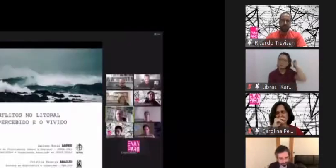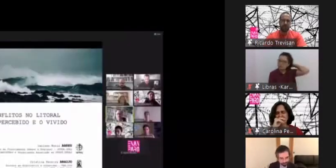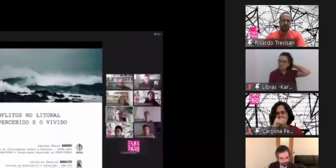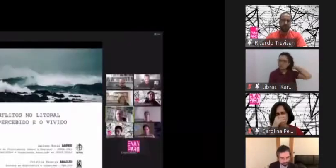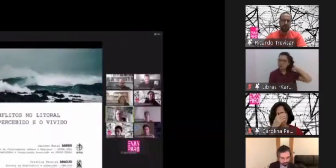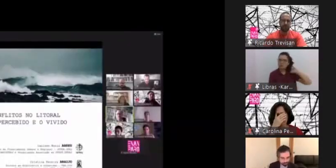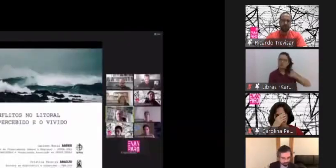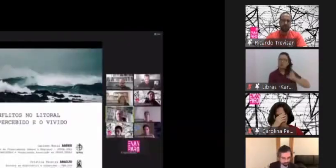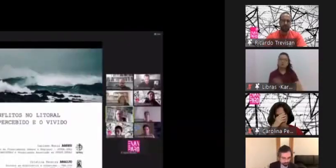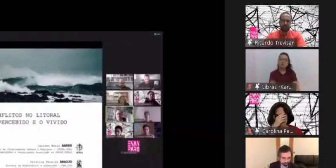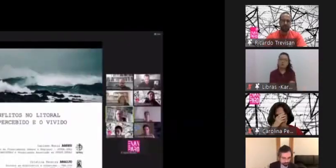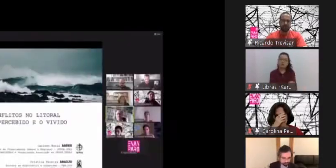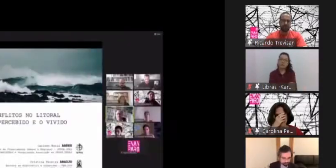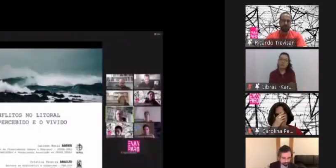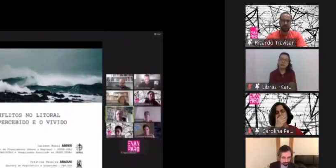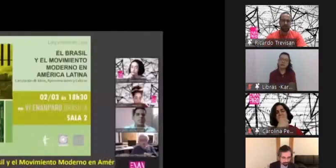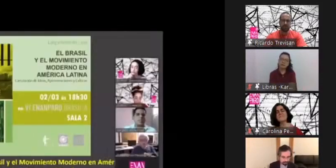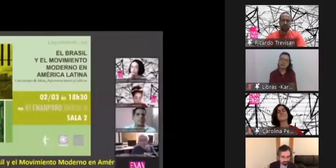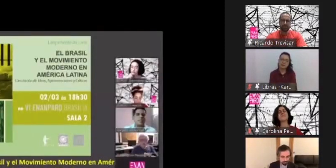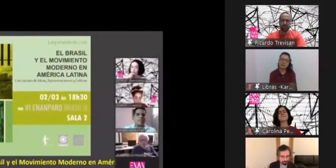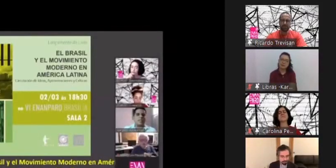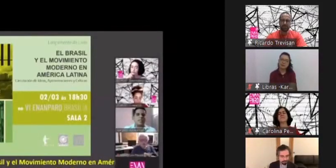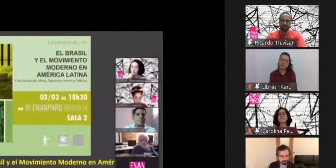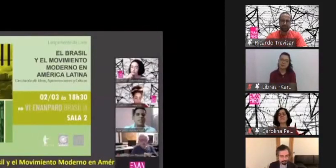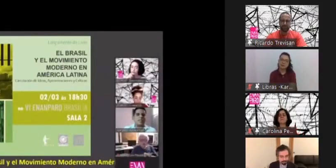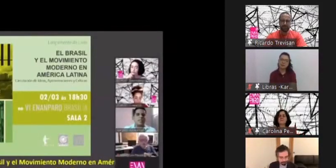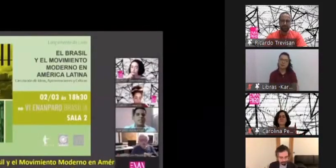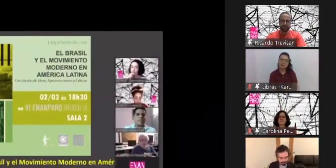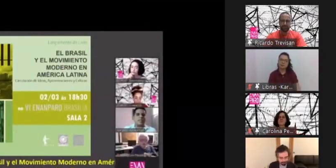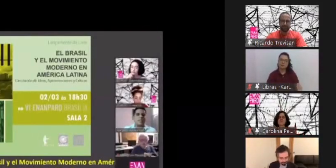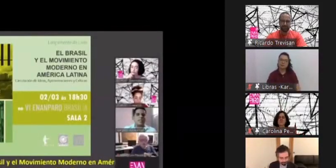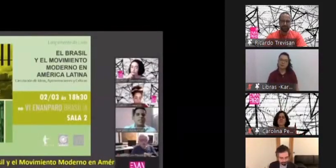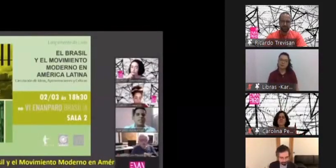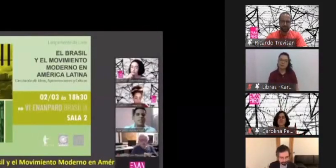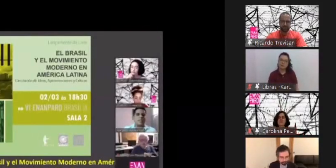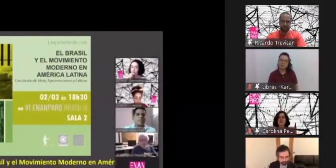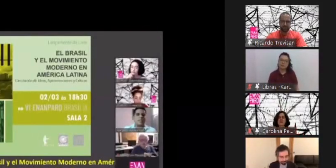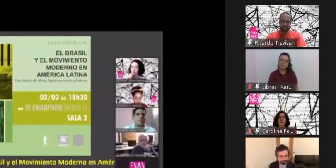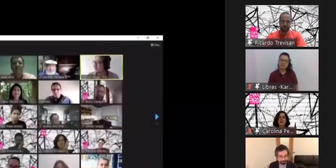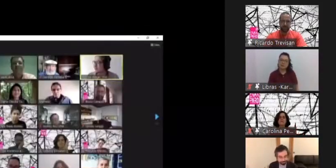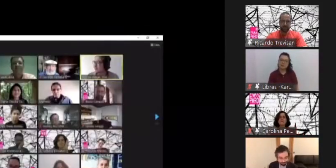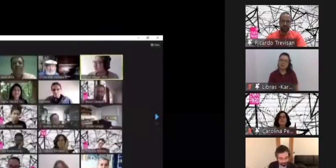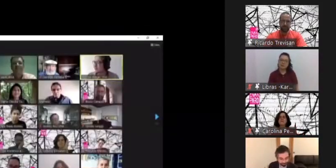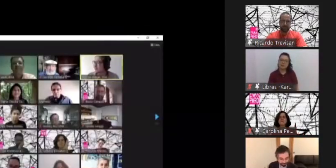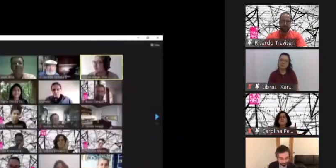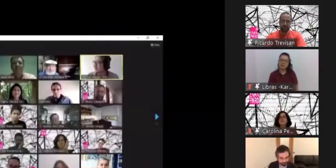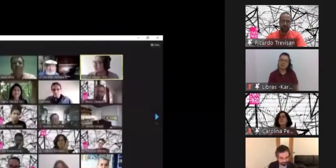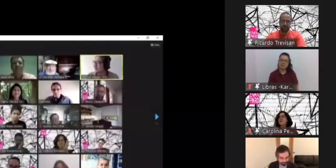Thank you.